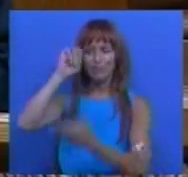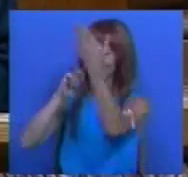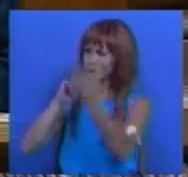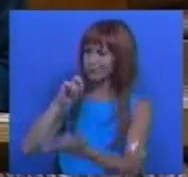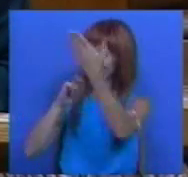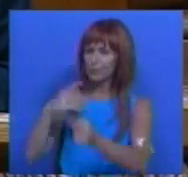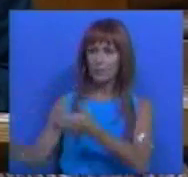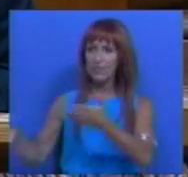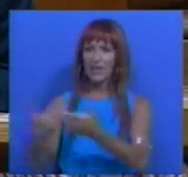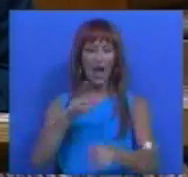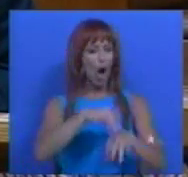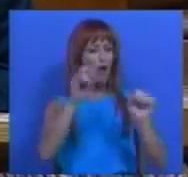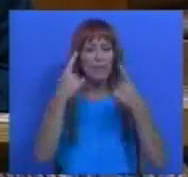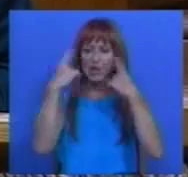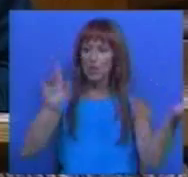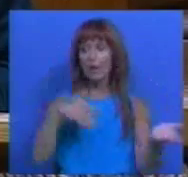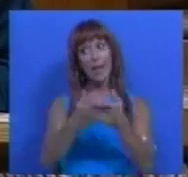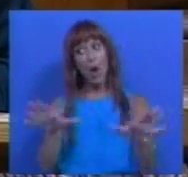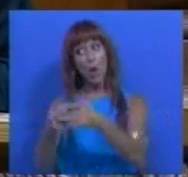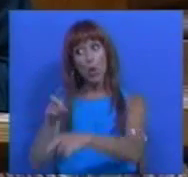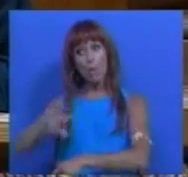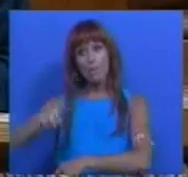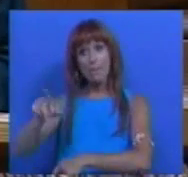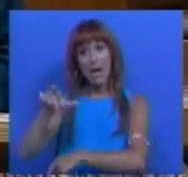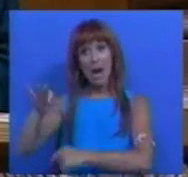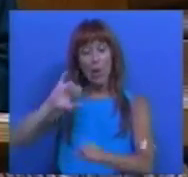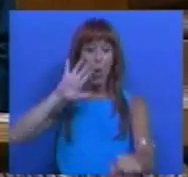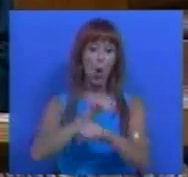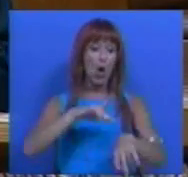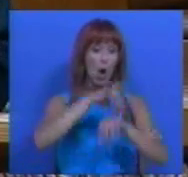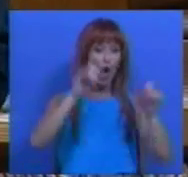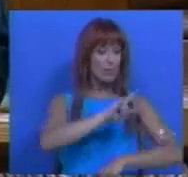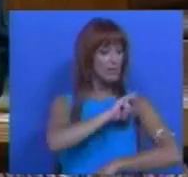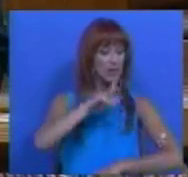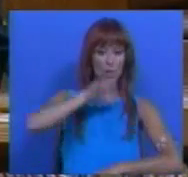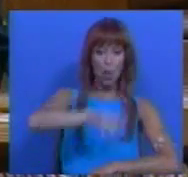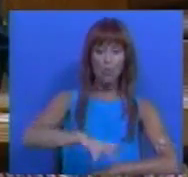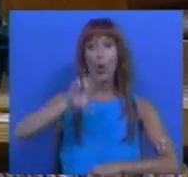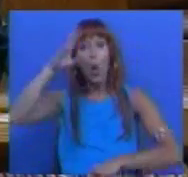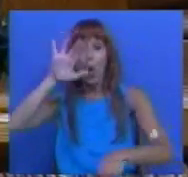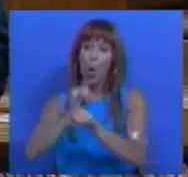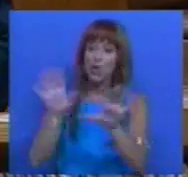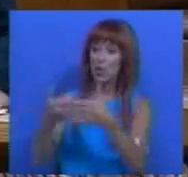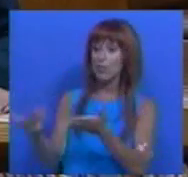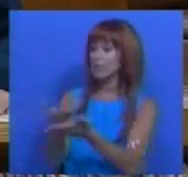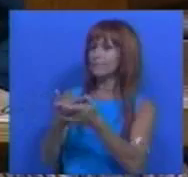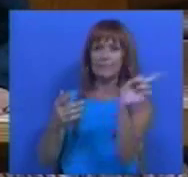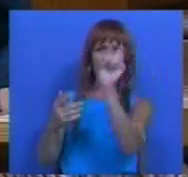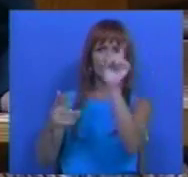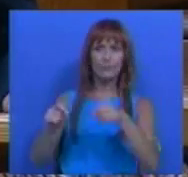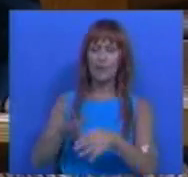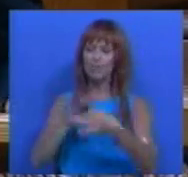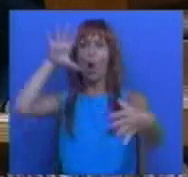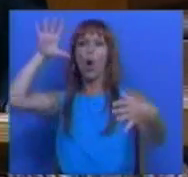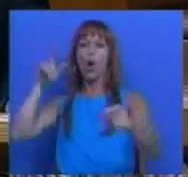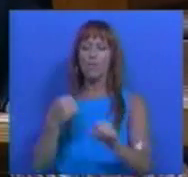Sócrates entregar os hospitais públicos ao Grupo Melo, aos hospitais privados de Portugal ou a outros grupos económicos e